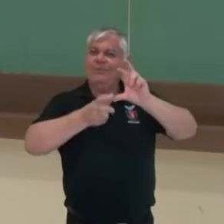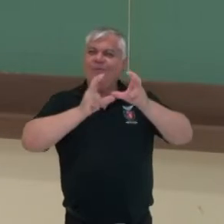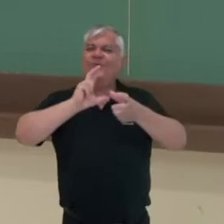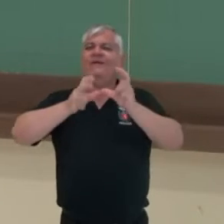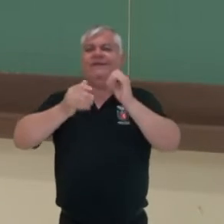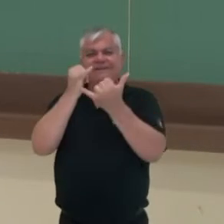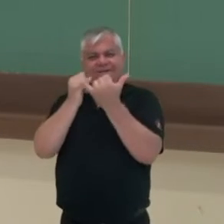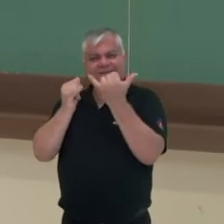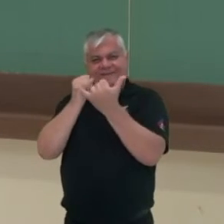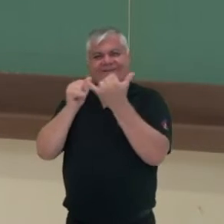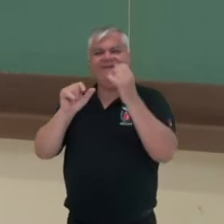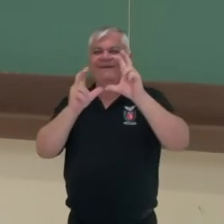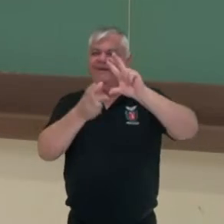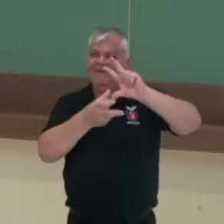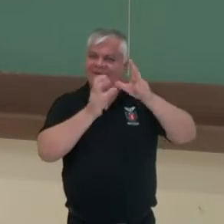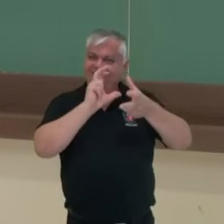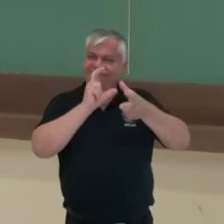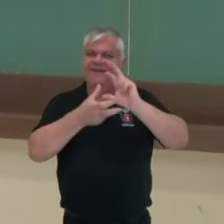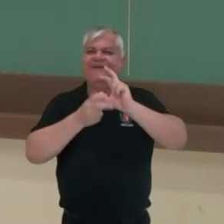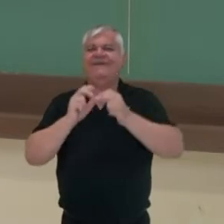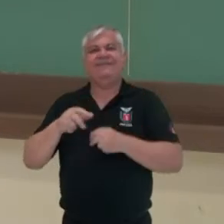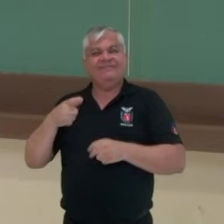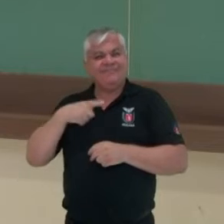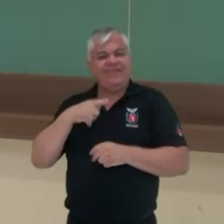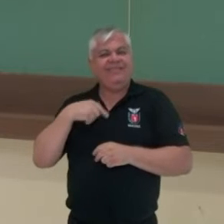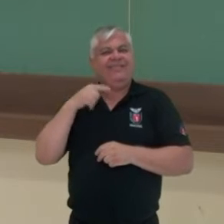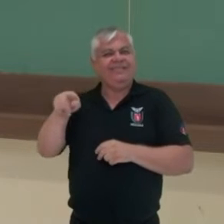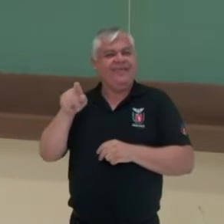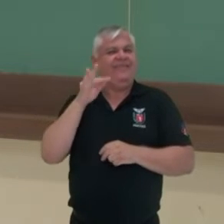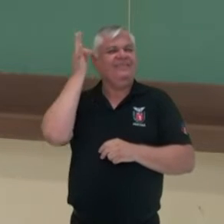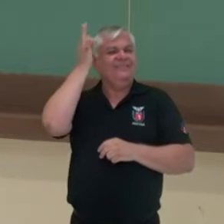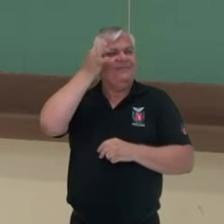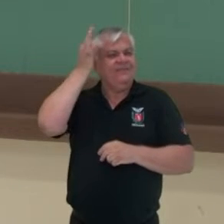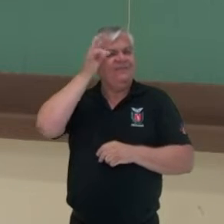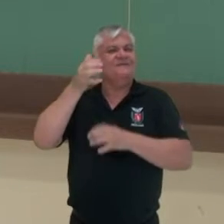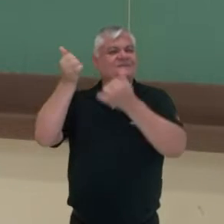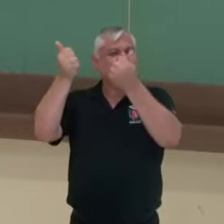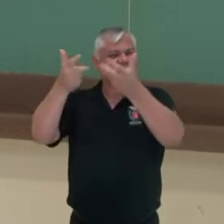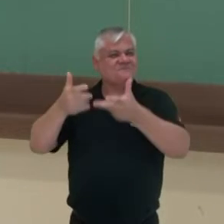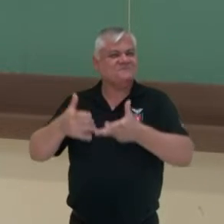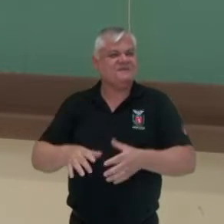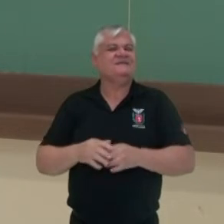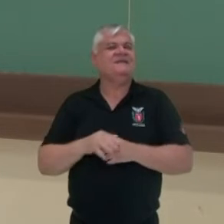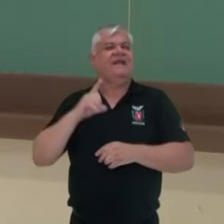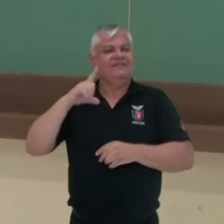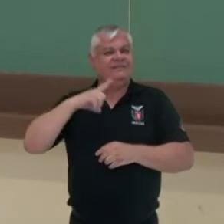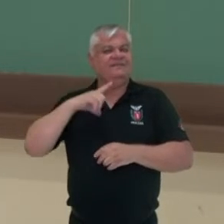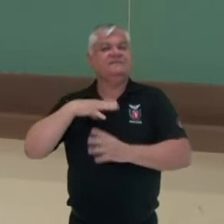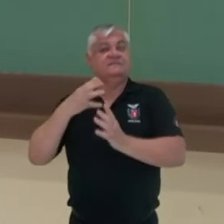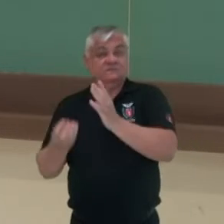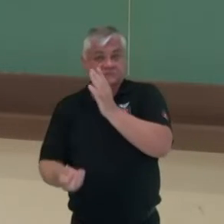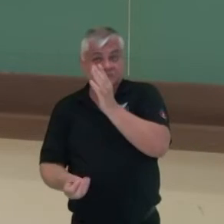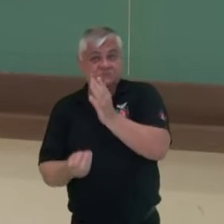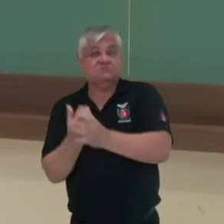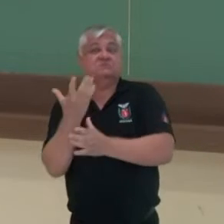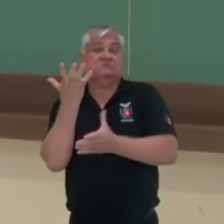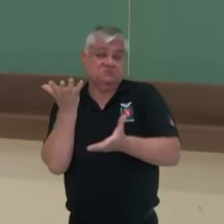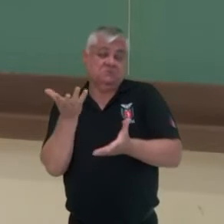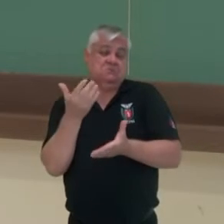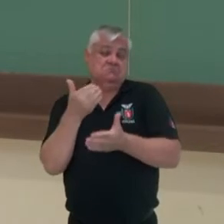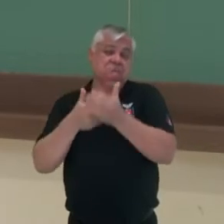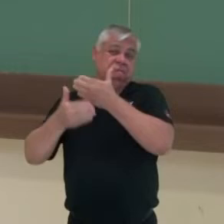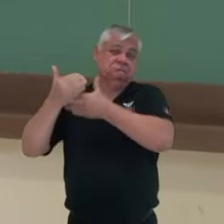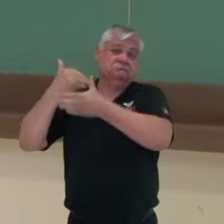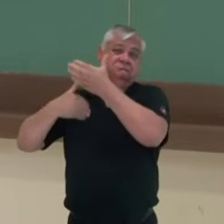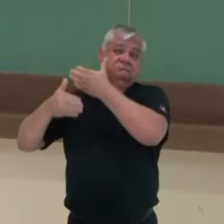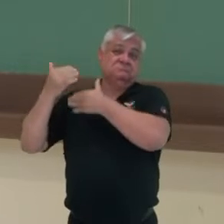capoeira. Existem várias teorias aí atrás dessa luta também, né? Que ela teve um início anterior